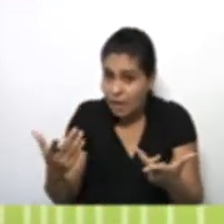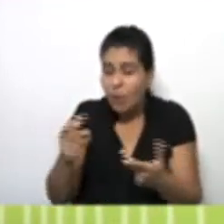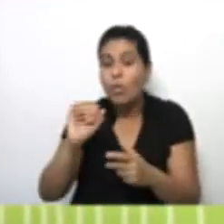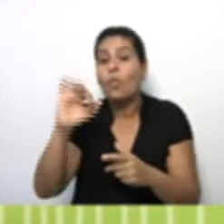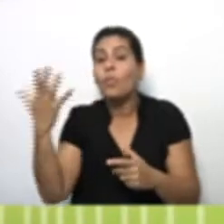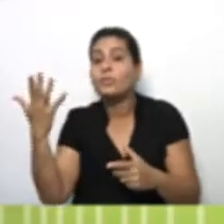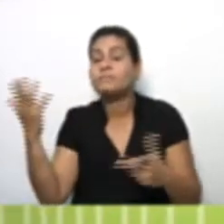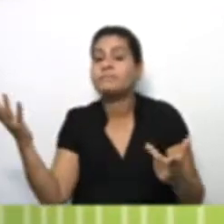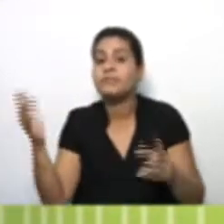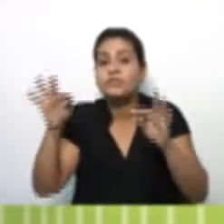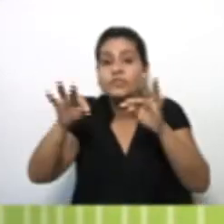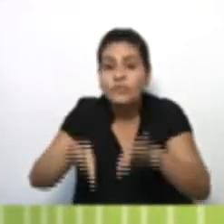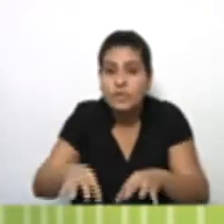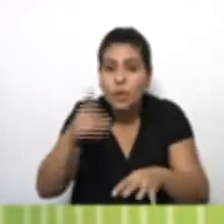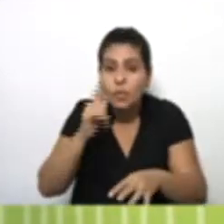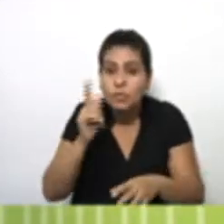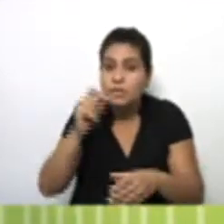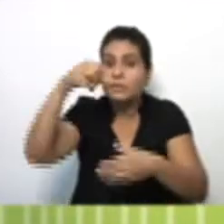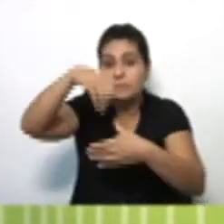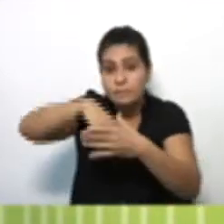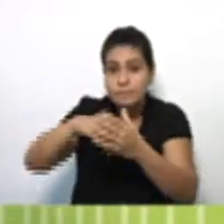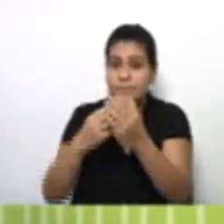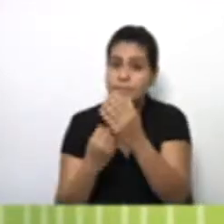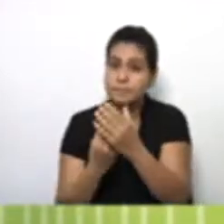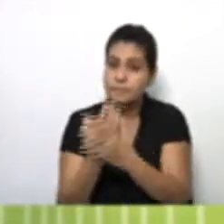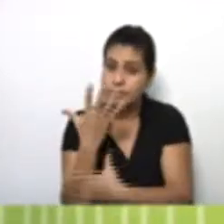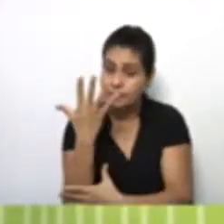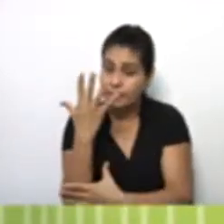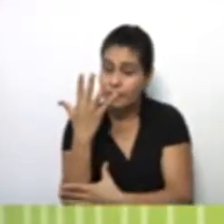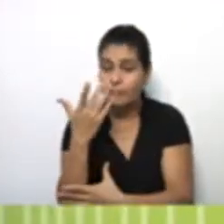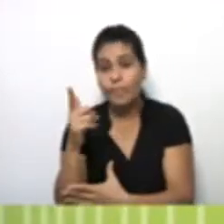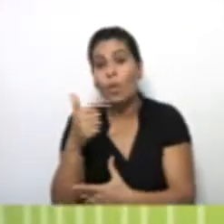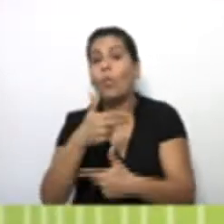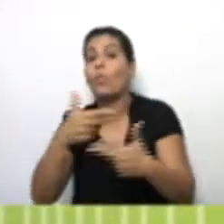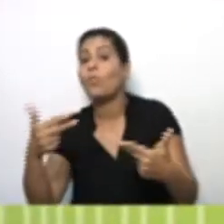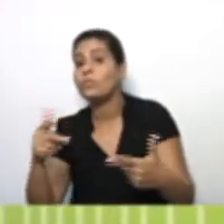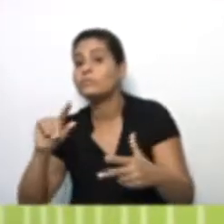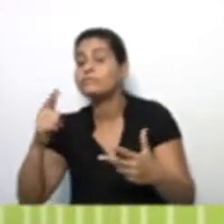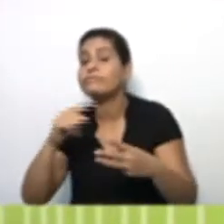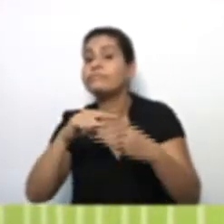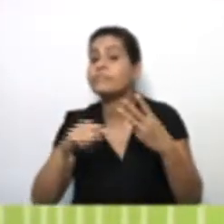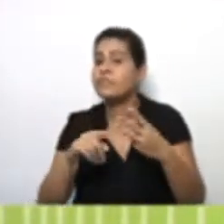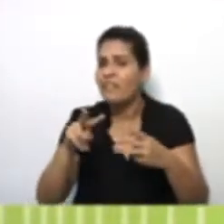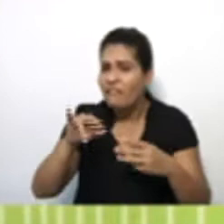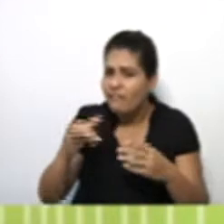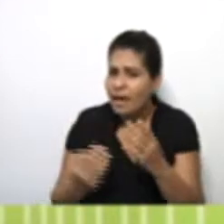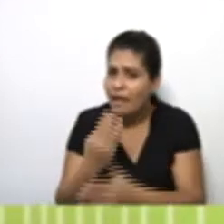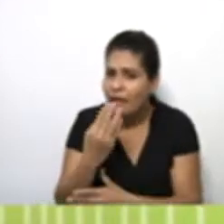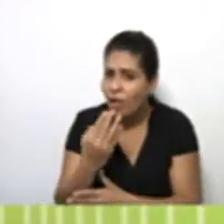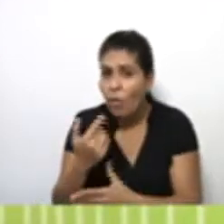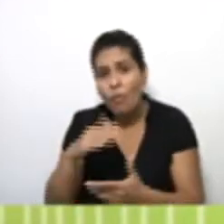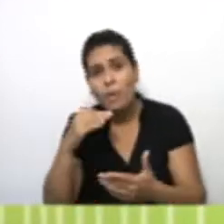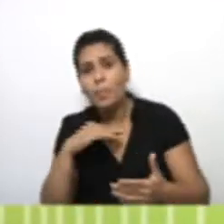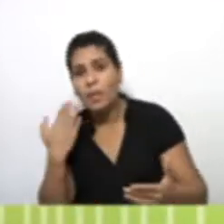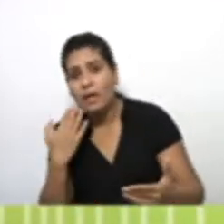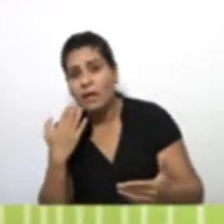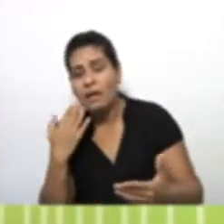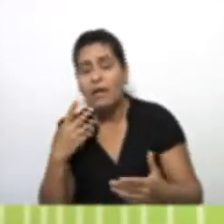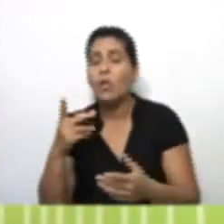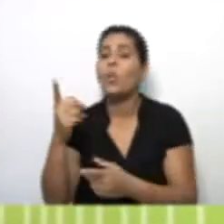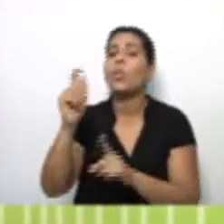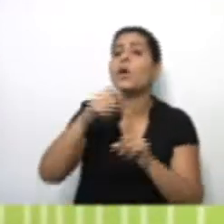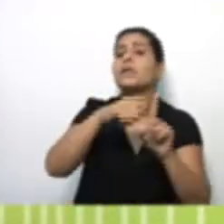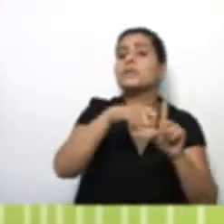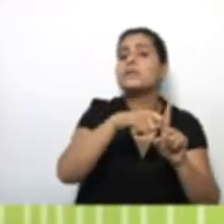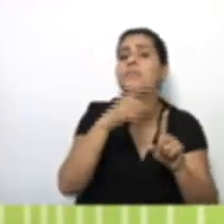produto? Será que no final do ano eu consigo plantar determinado produto? Será que vai nascer? Ou então não. Quanto tempo dura